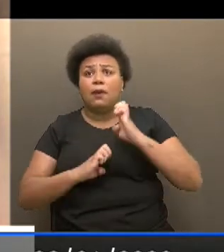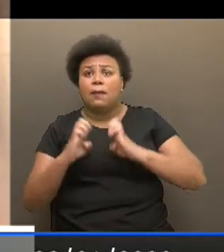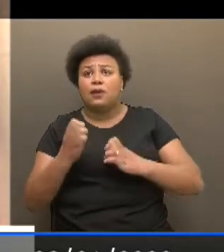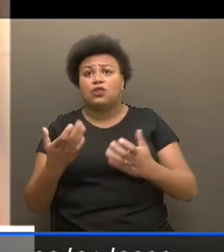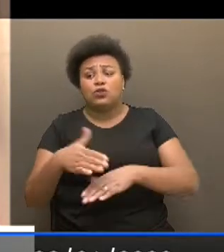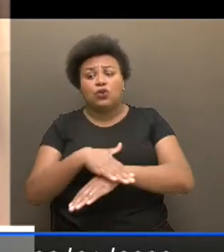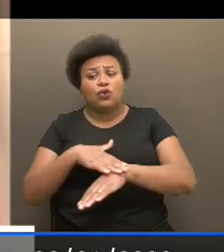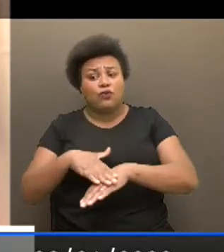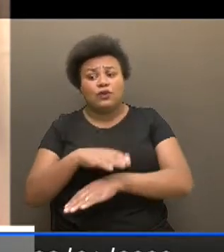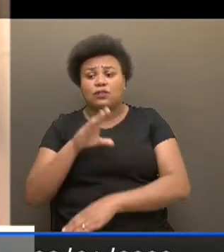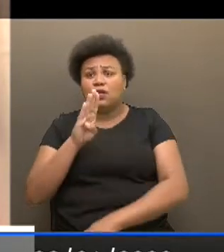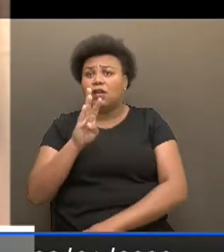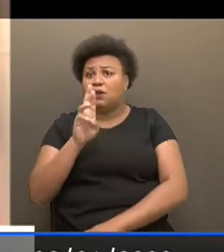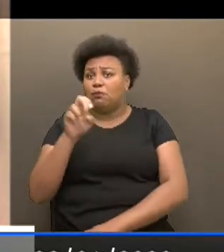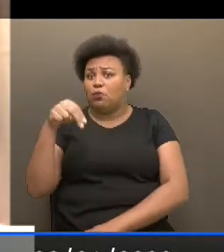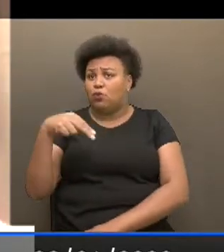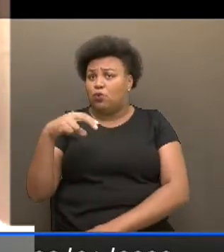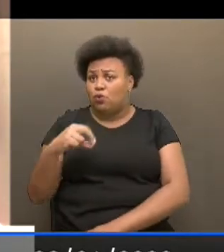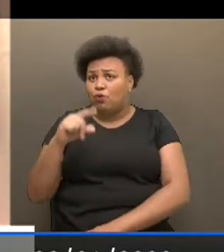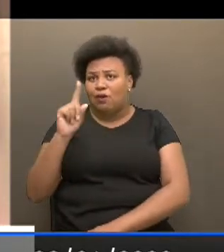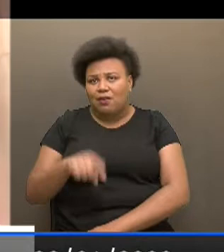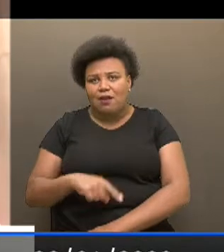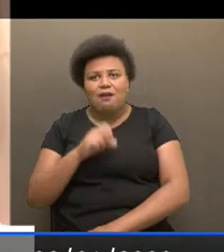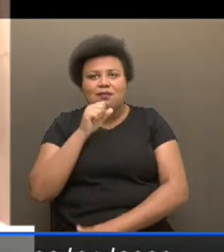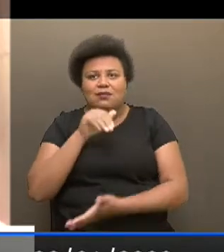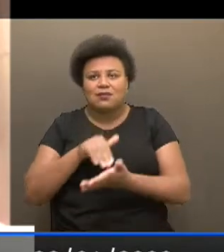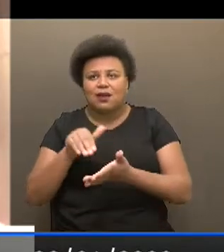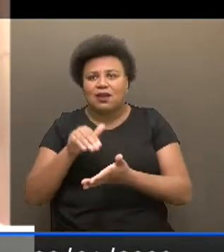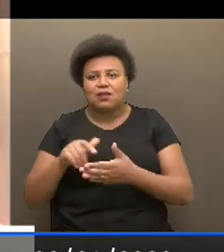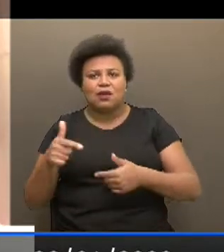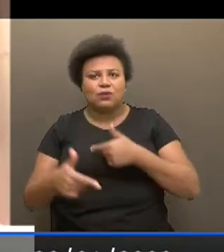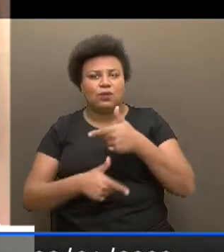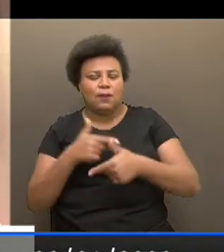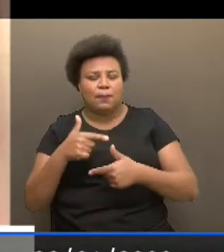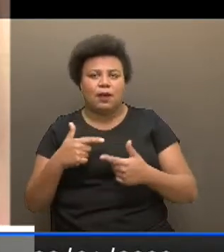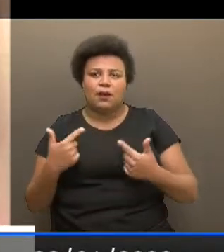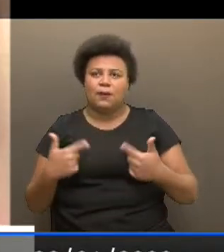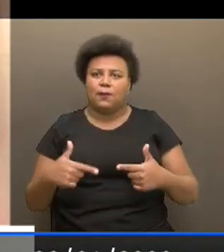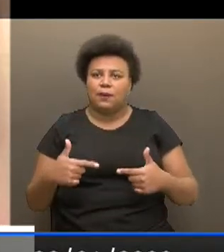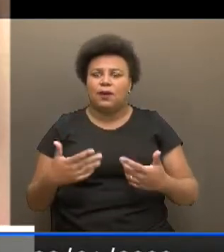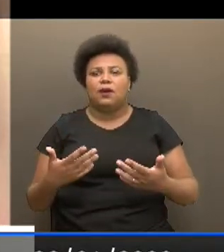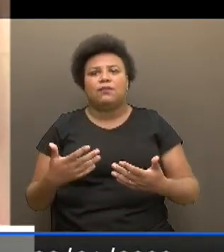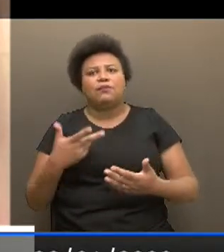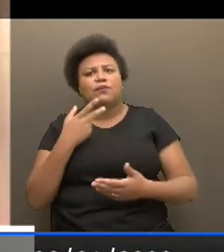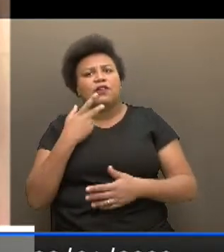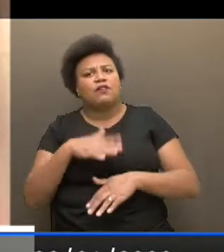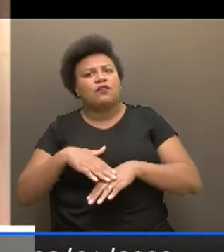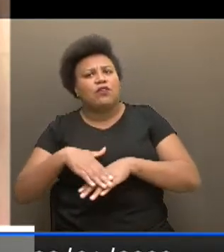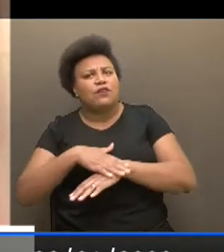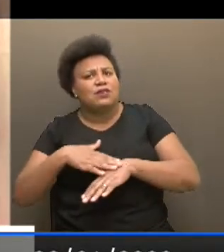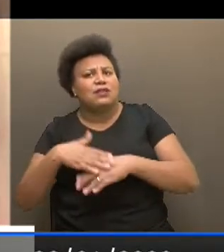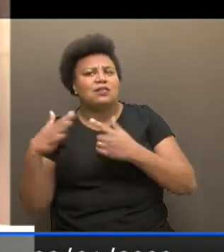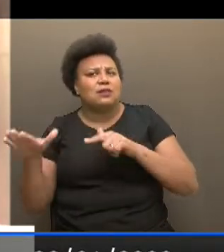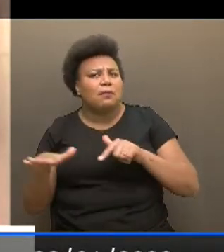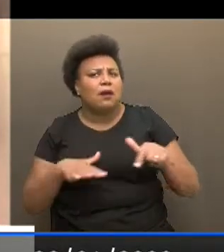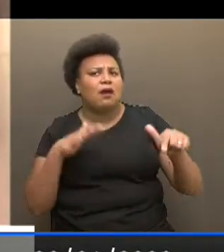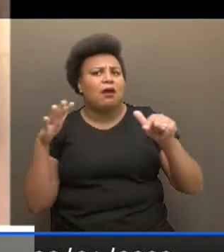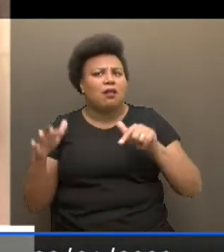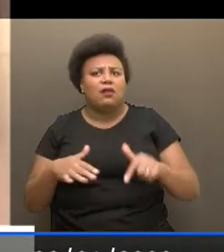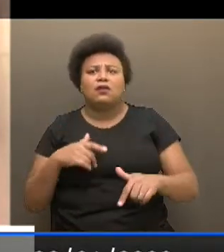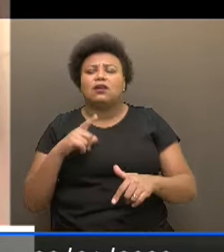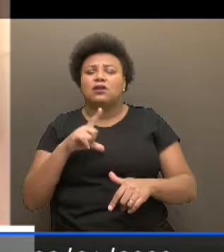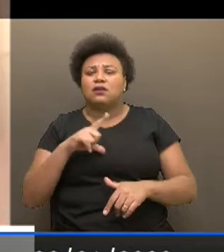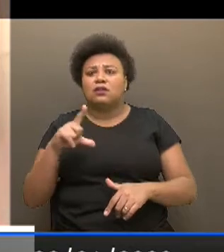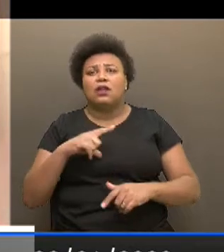Bruno Bianco, que é o secretário do Trabalho e Emprego, e falei várias vezes essa semana, que tem a